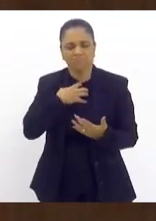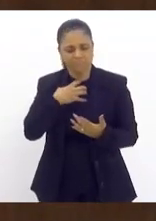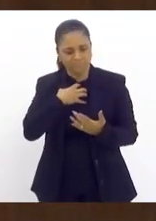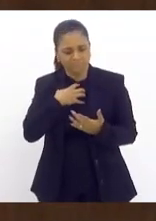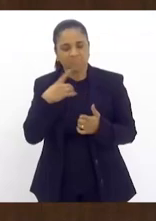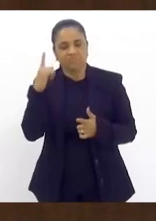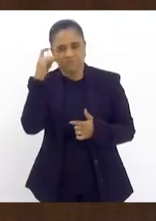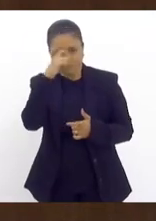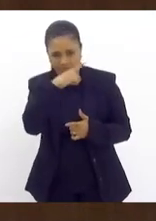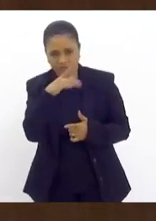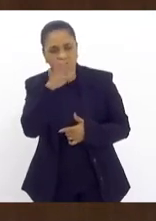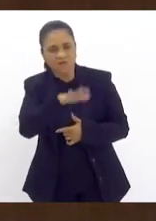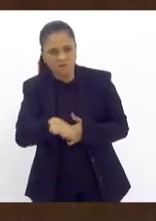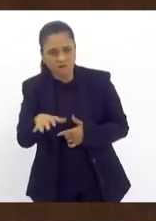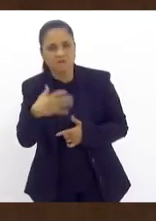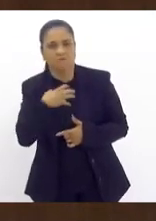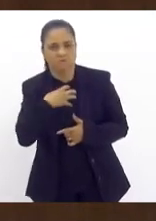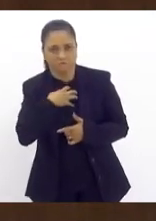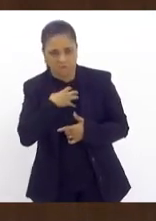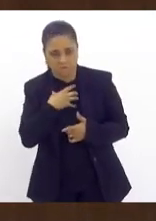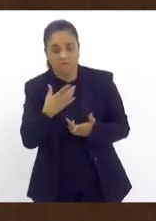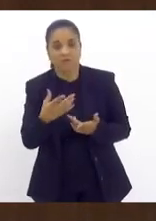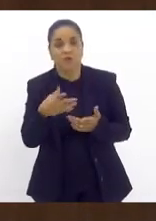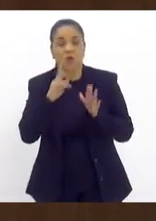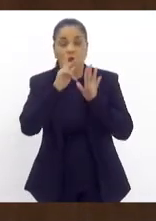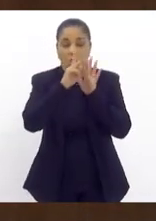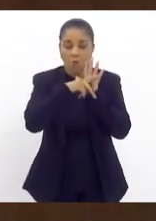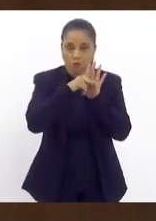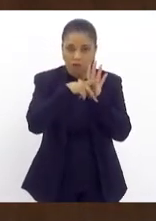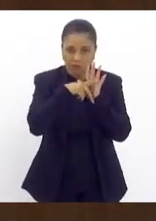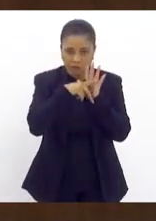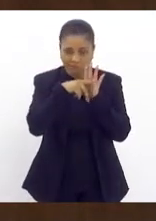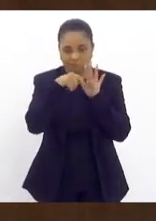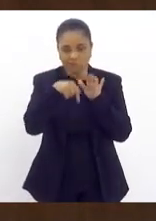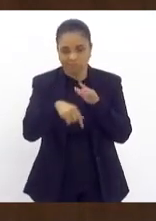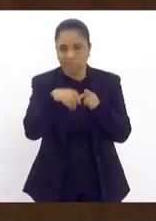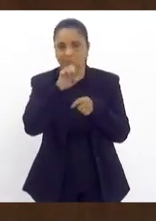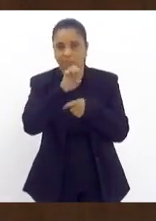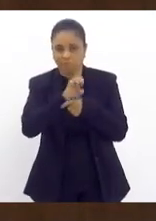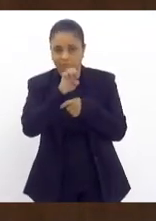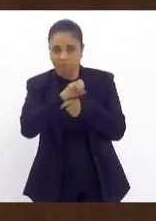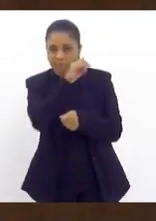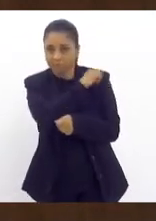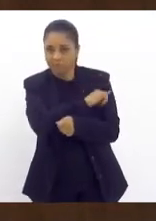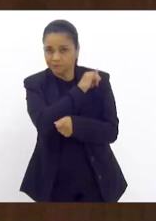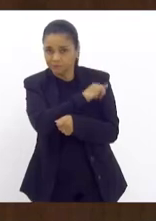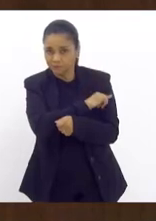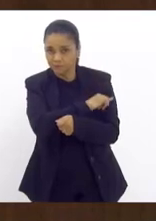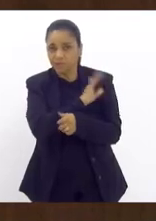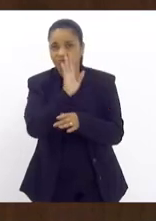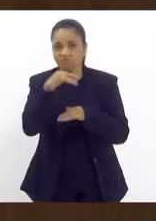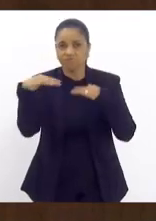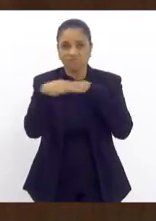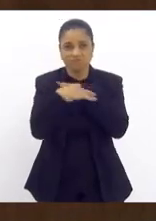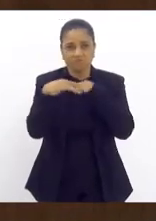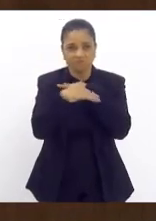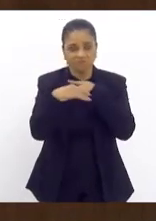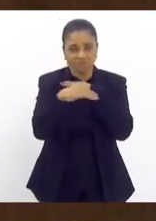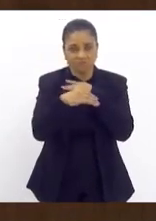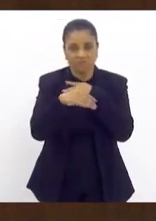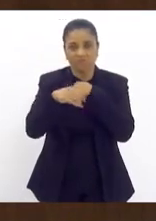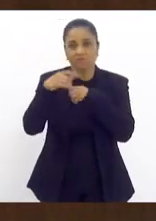projeto que nós estamos trazendo para cá, para o estado do Rio de Janeiro, já é feito na cidade de Volta